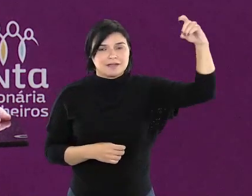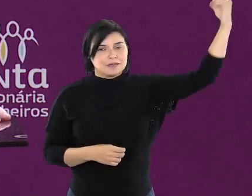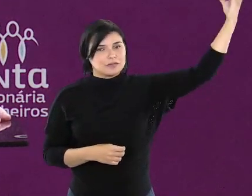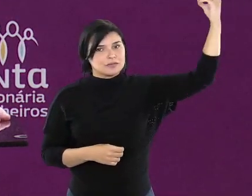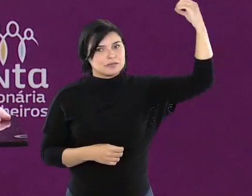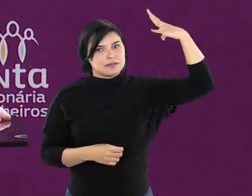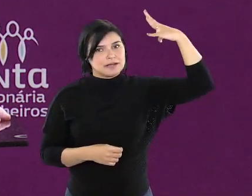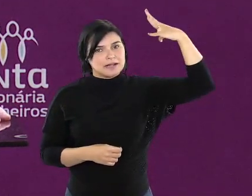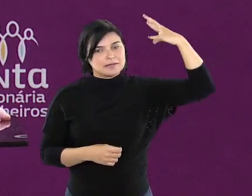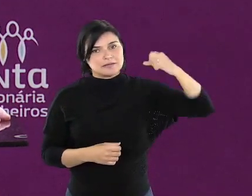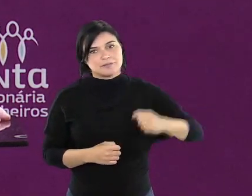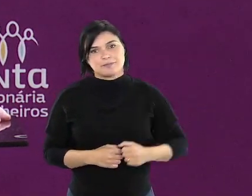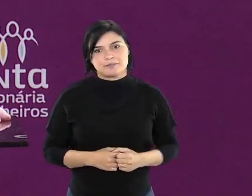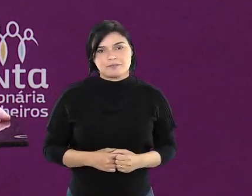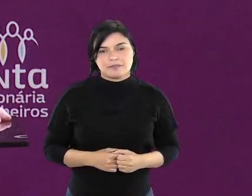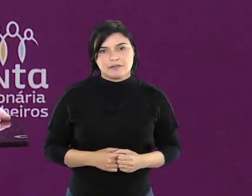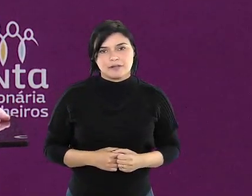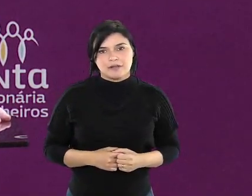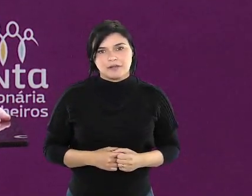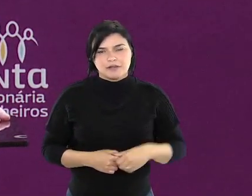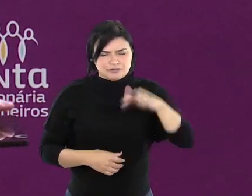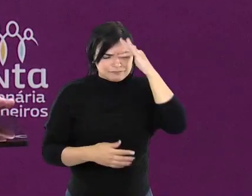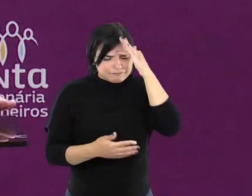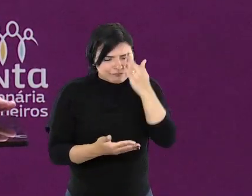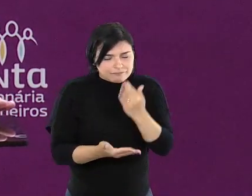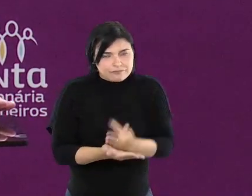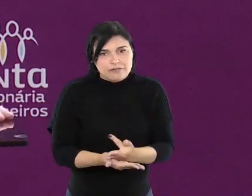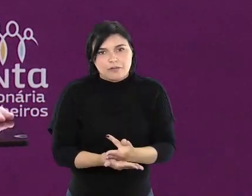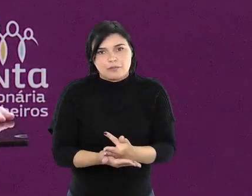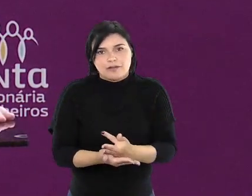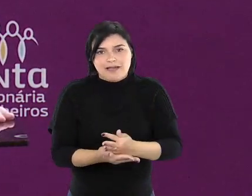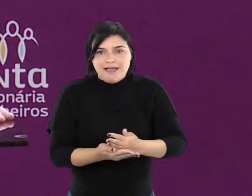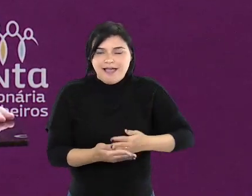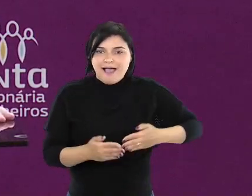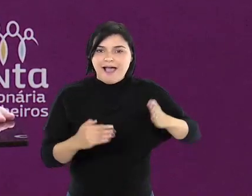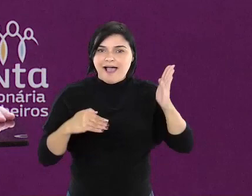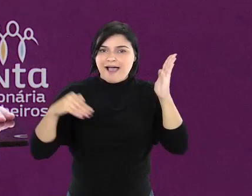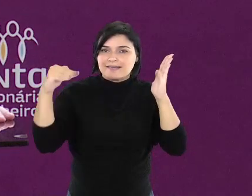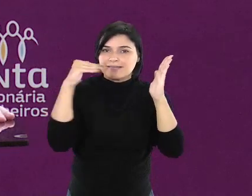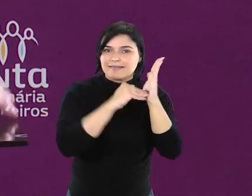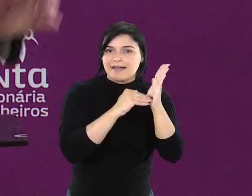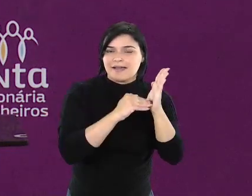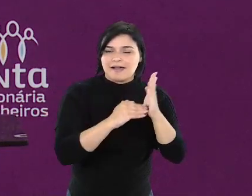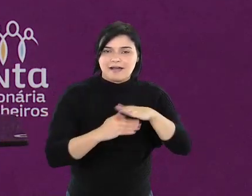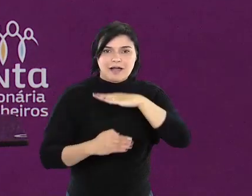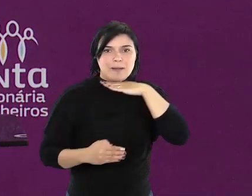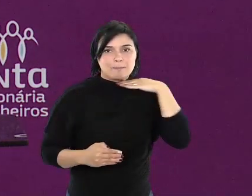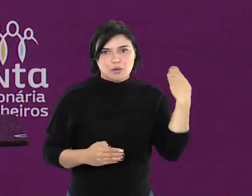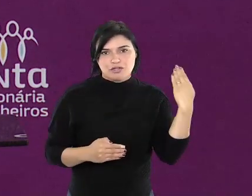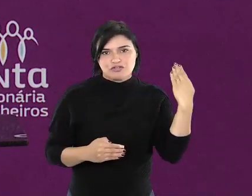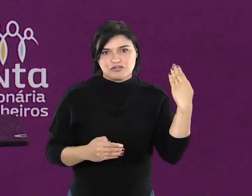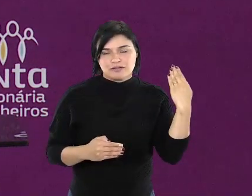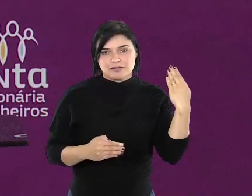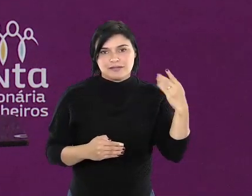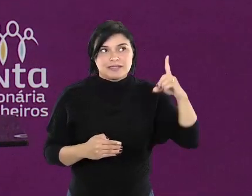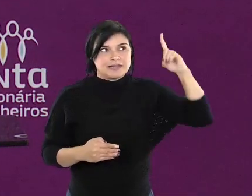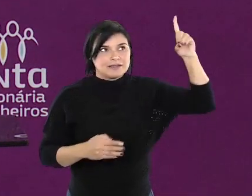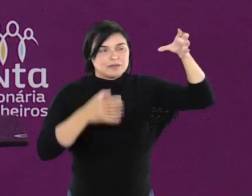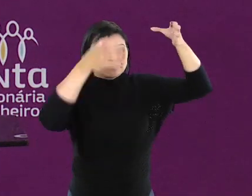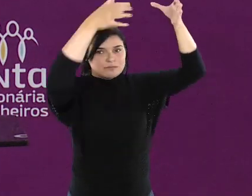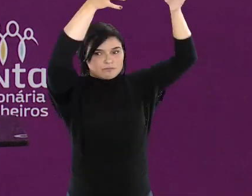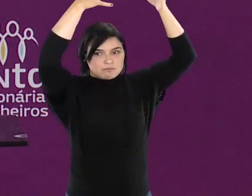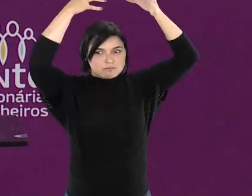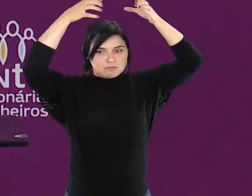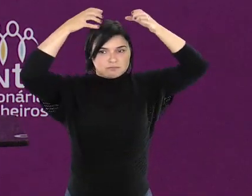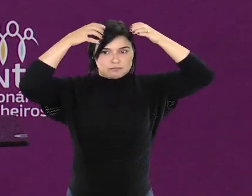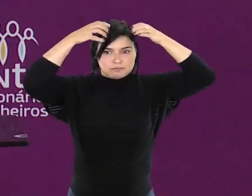a graça de ser fiel até a morte Ele nos dará a coroa